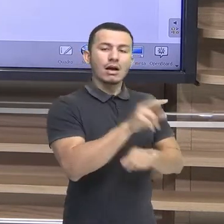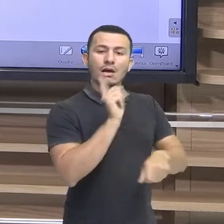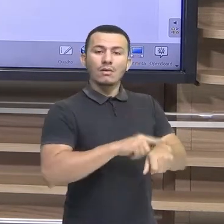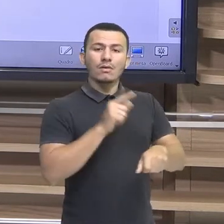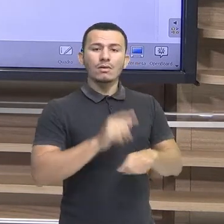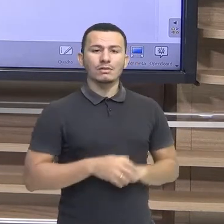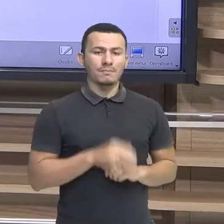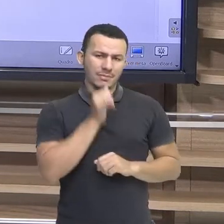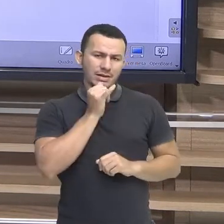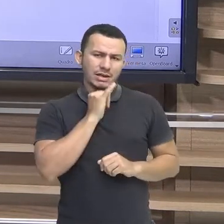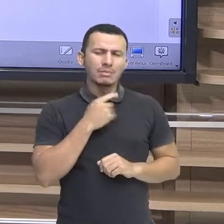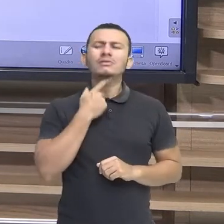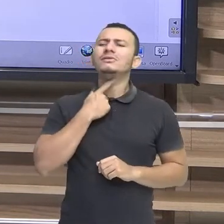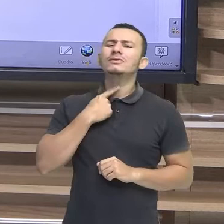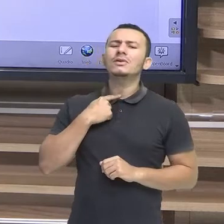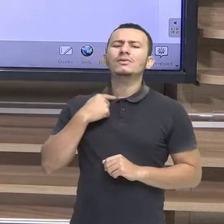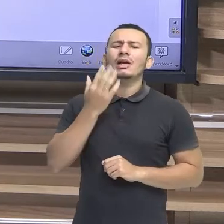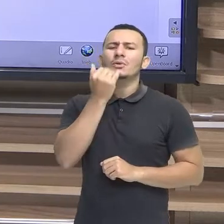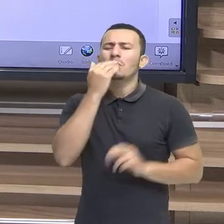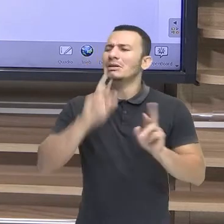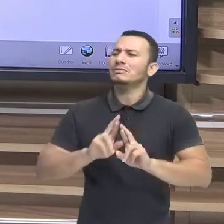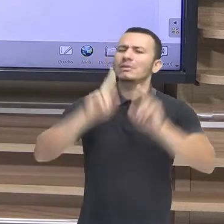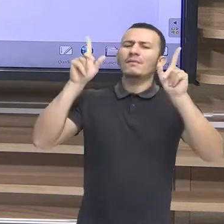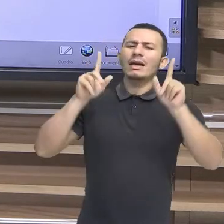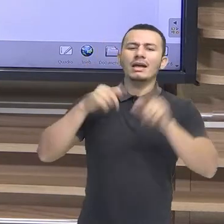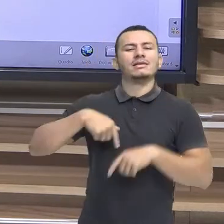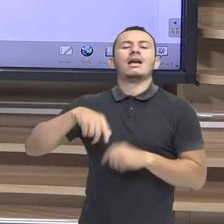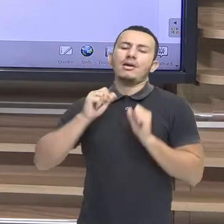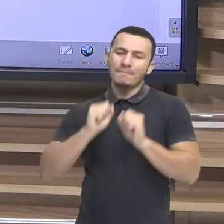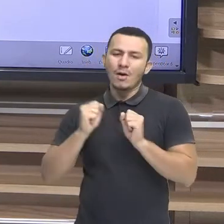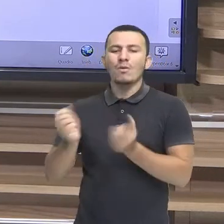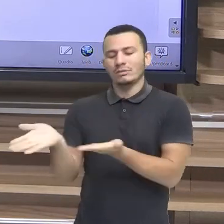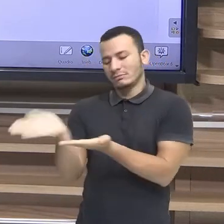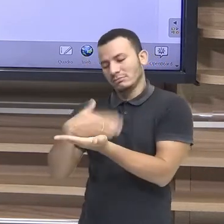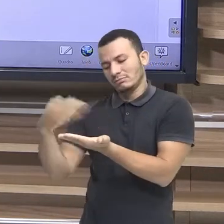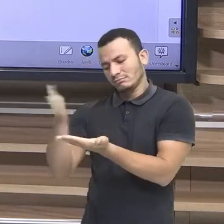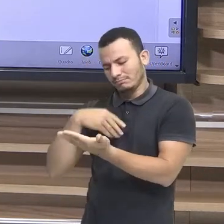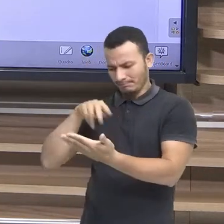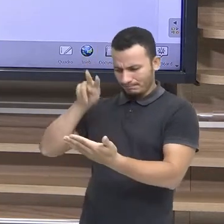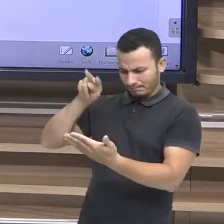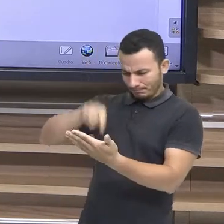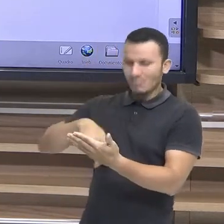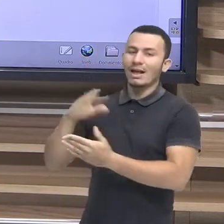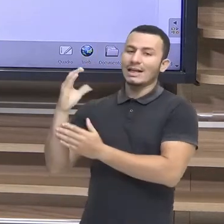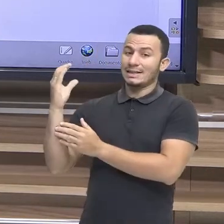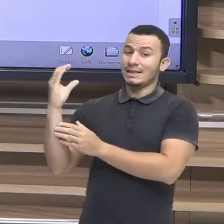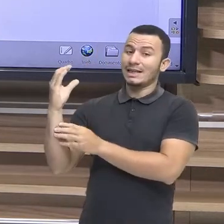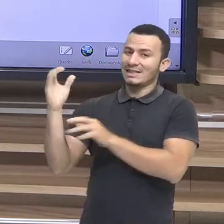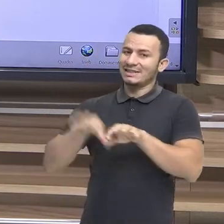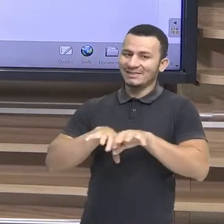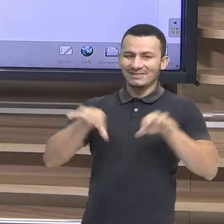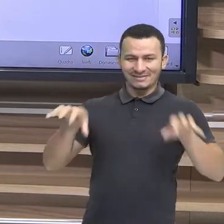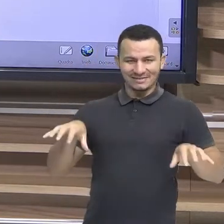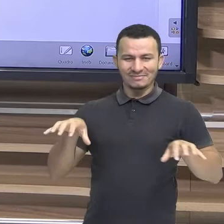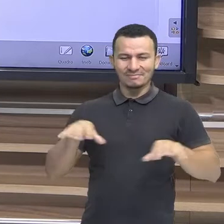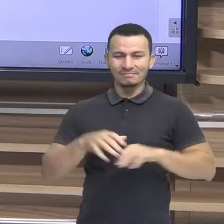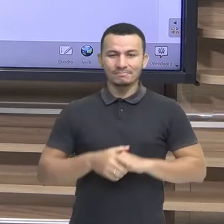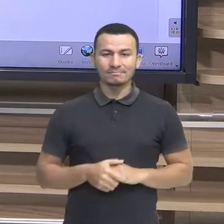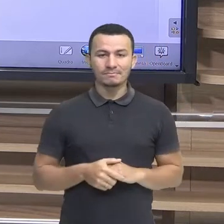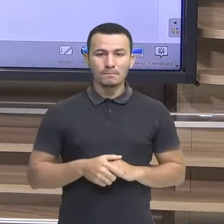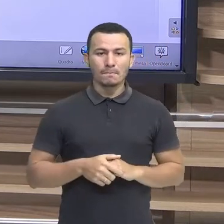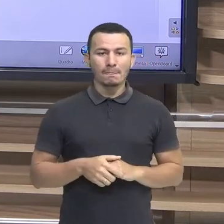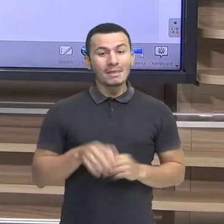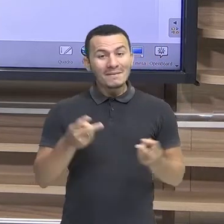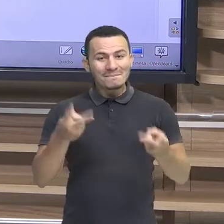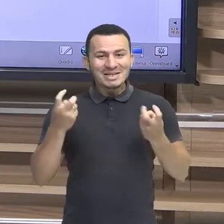quero comer uma coisa diferente. Aí você vai pesquisar, vai no livro de culinária. É ciência. Né? Então, por aí a gente